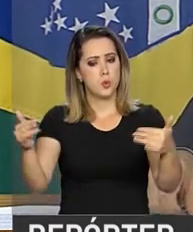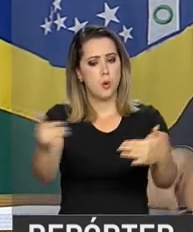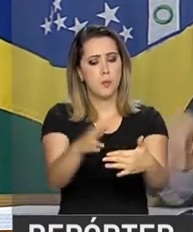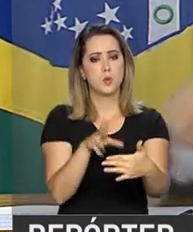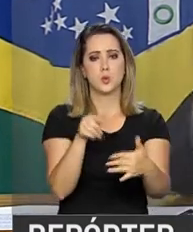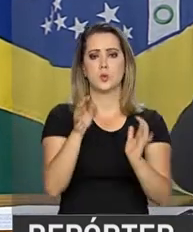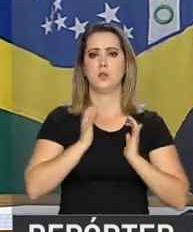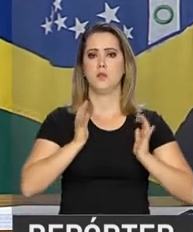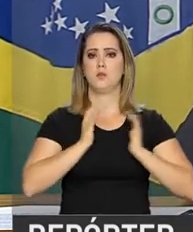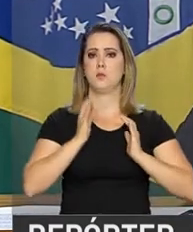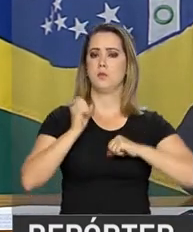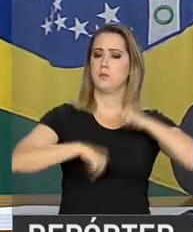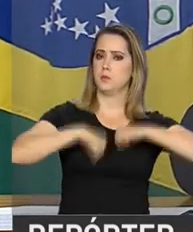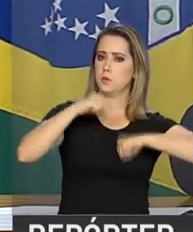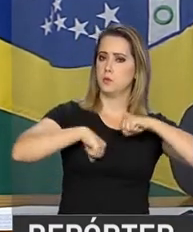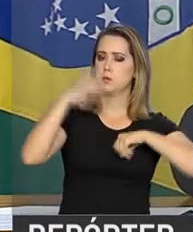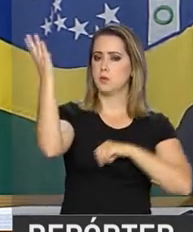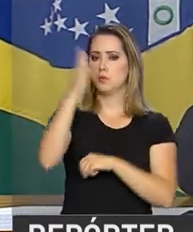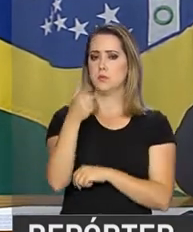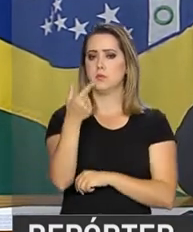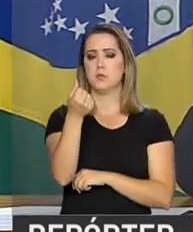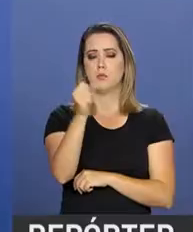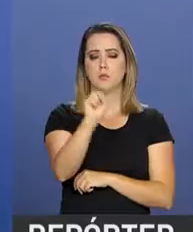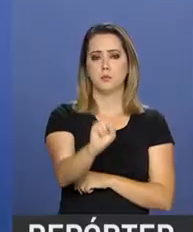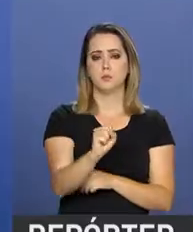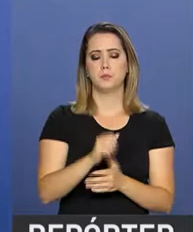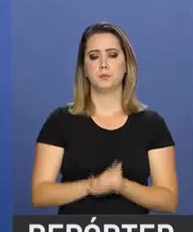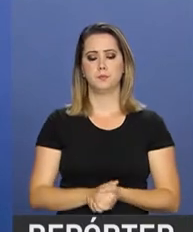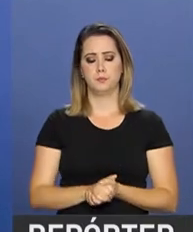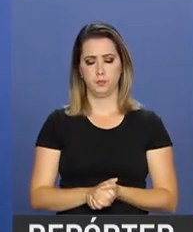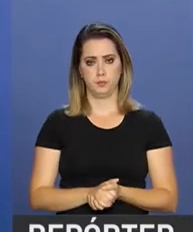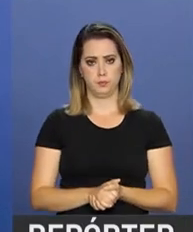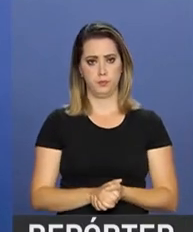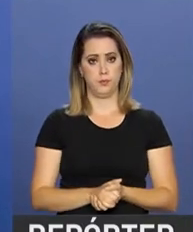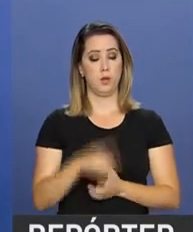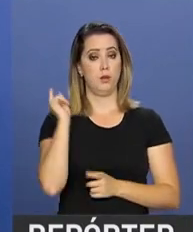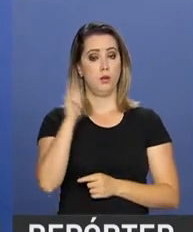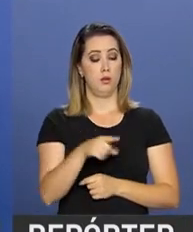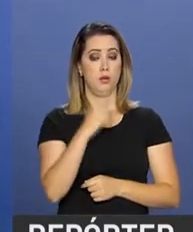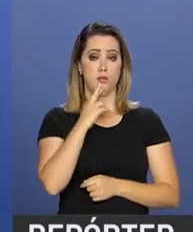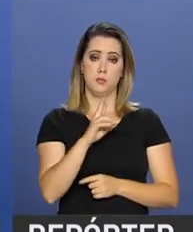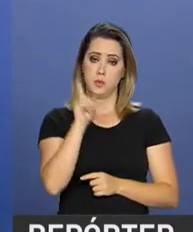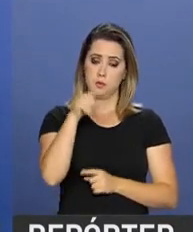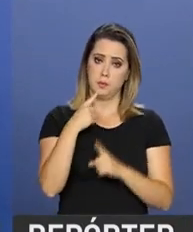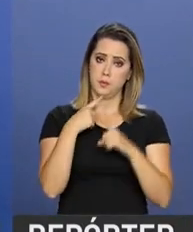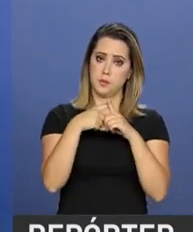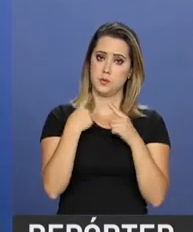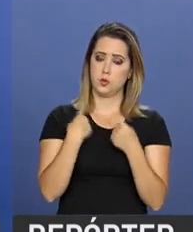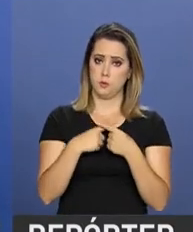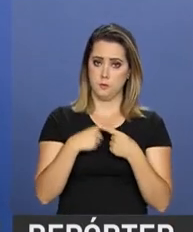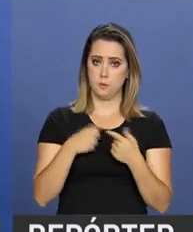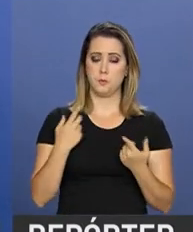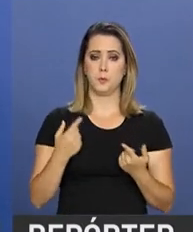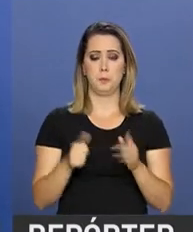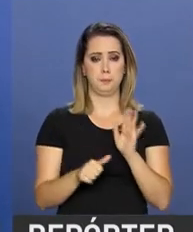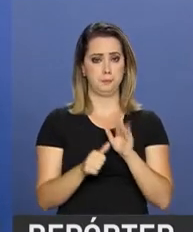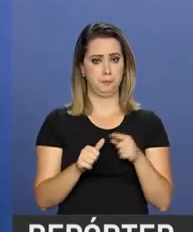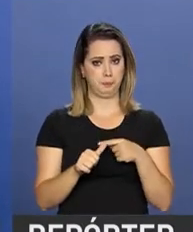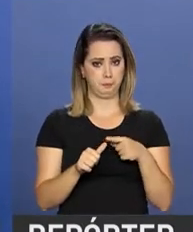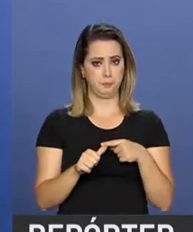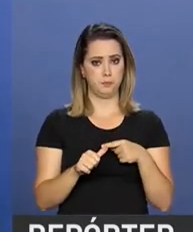produzidas pelo país em 2018 é um quadro positivo resultado primeiro